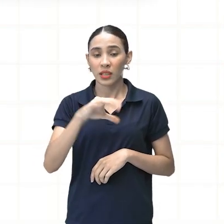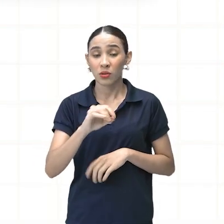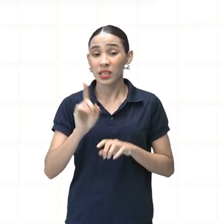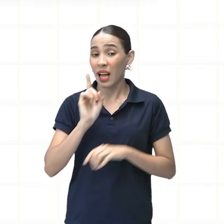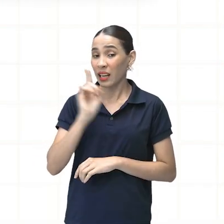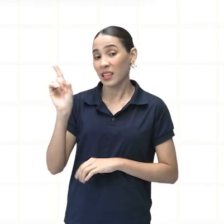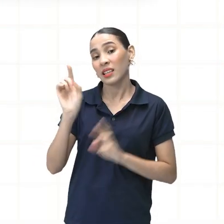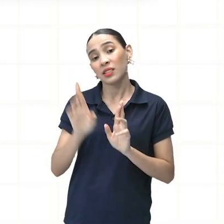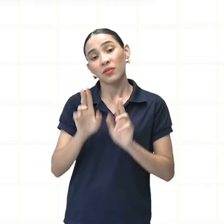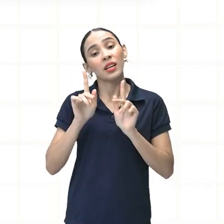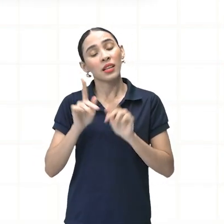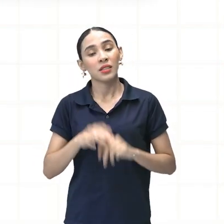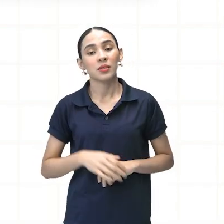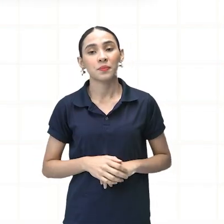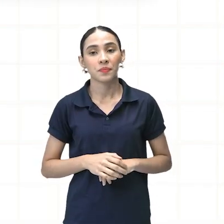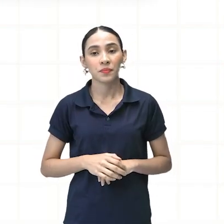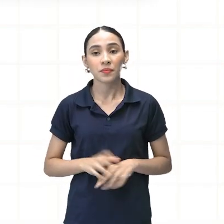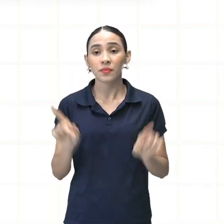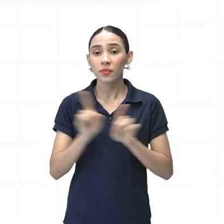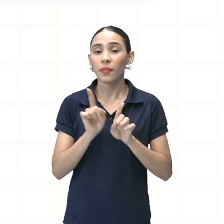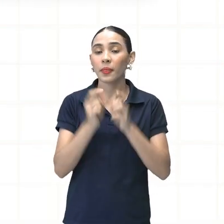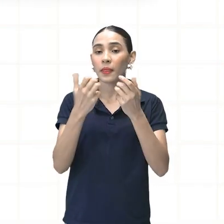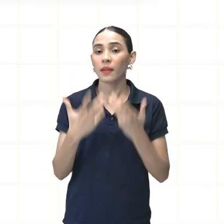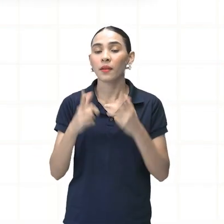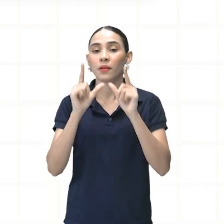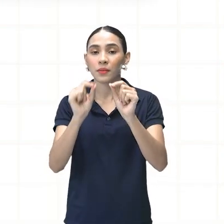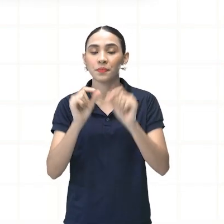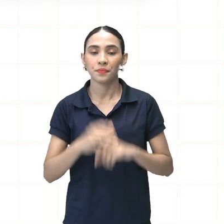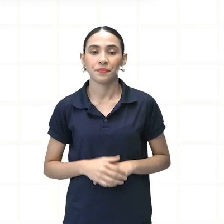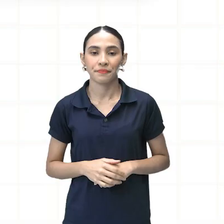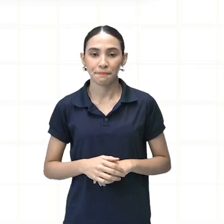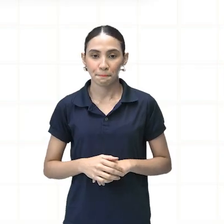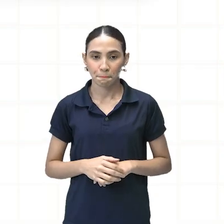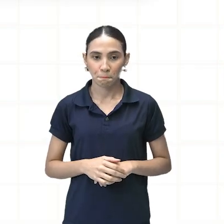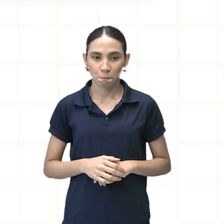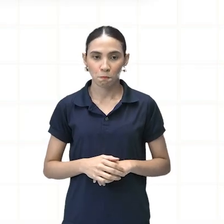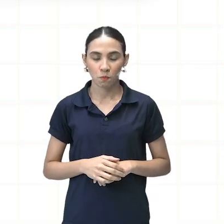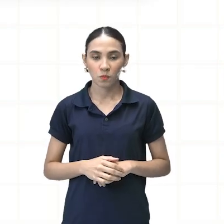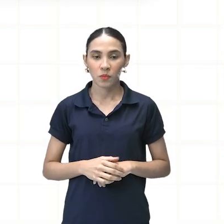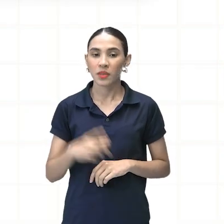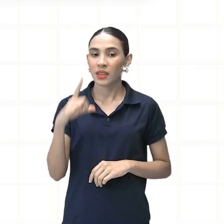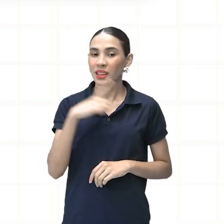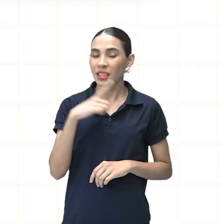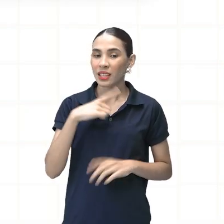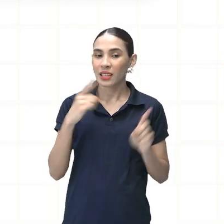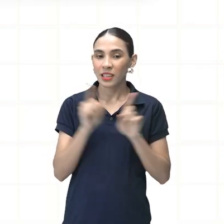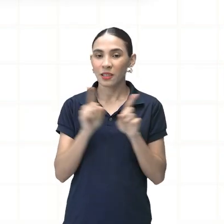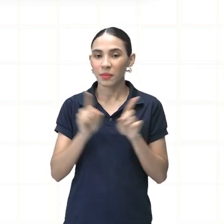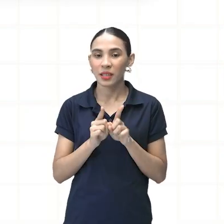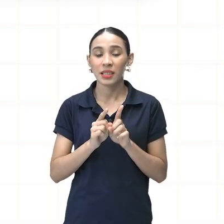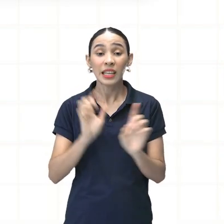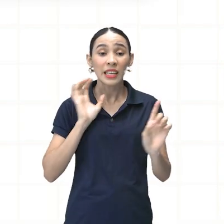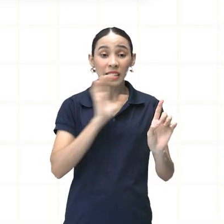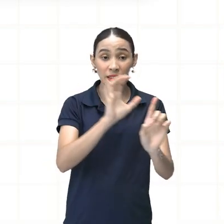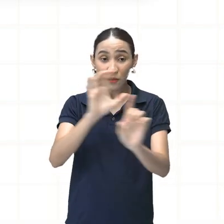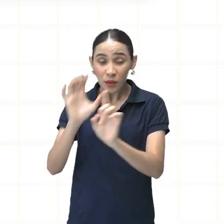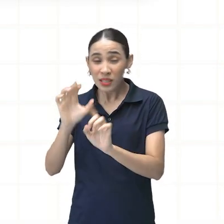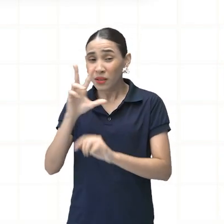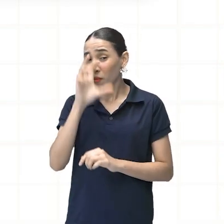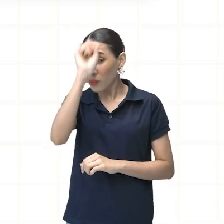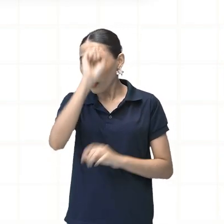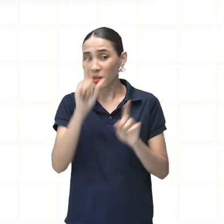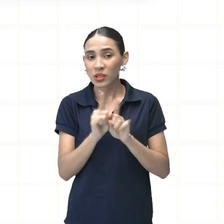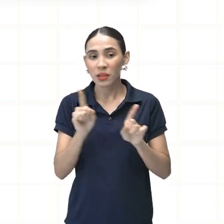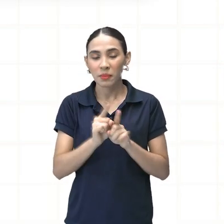indireta, certo? Bem, destaco também para vocês que ele teve ali impacto duradouro,